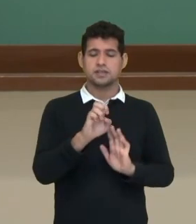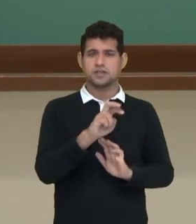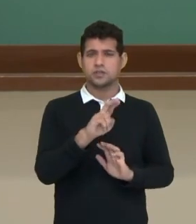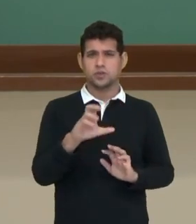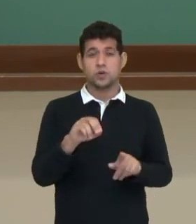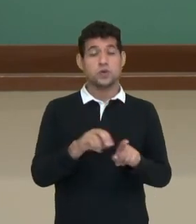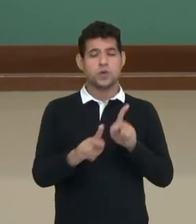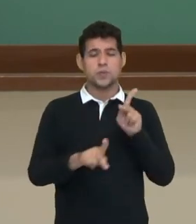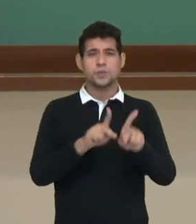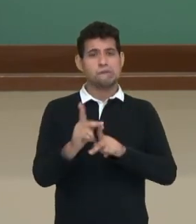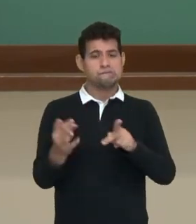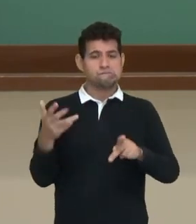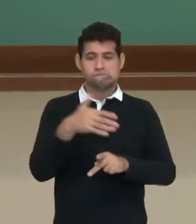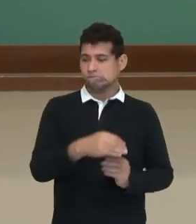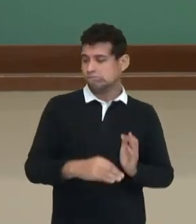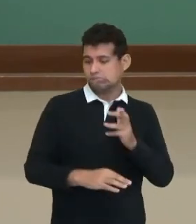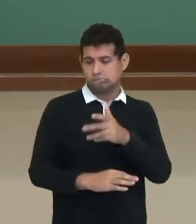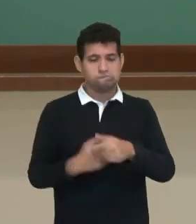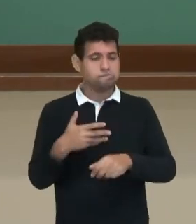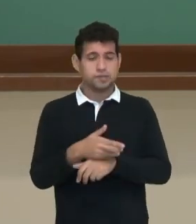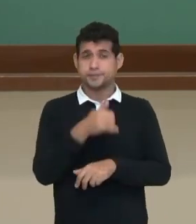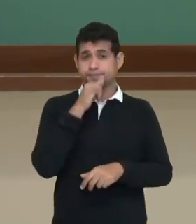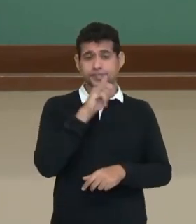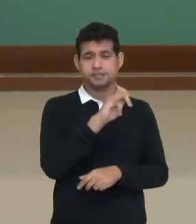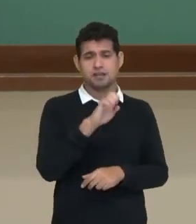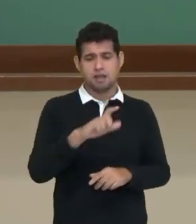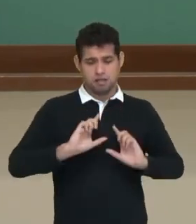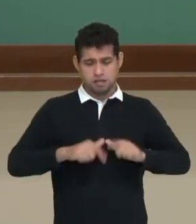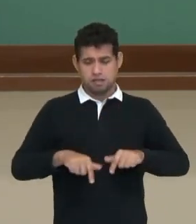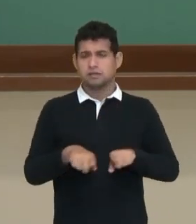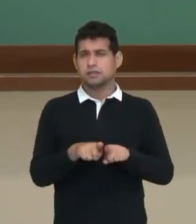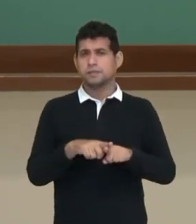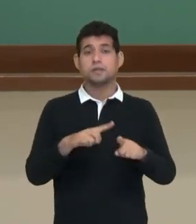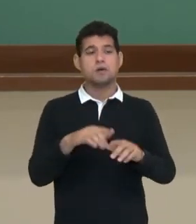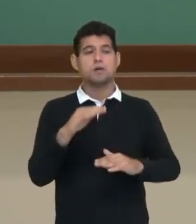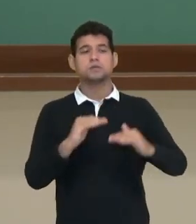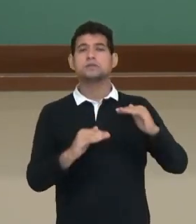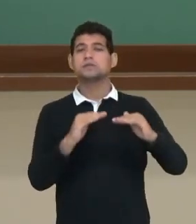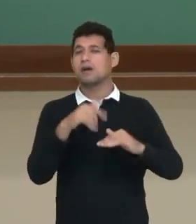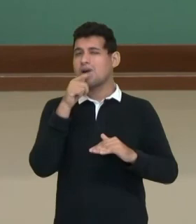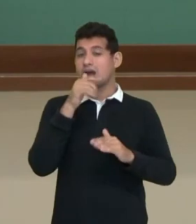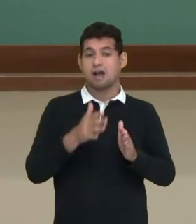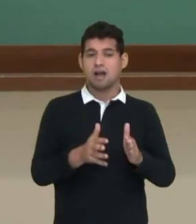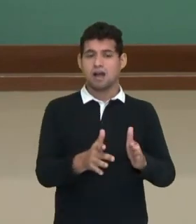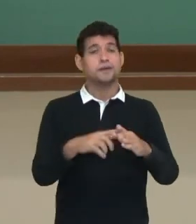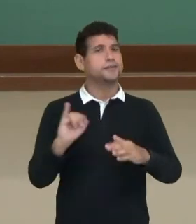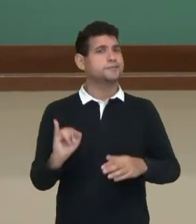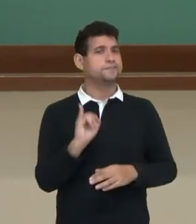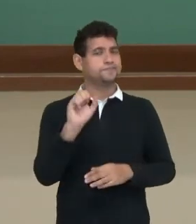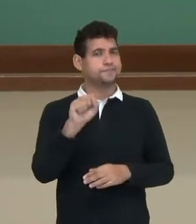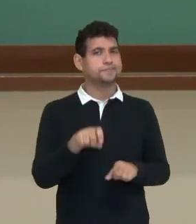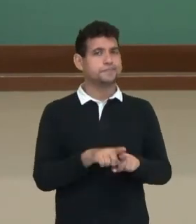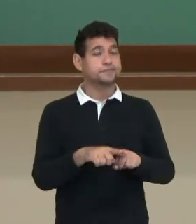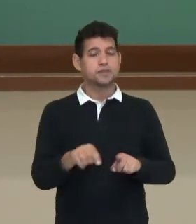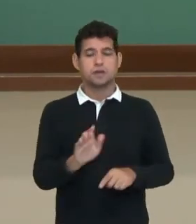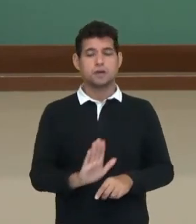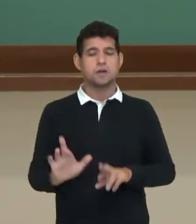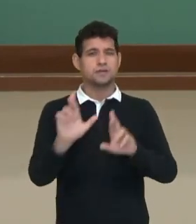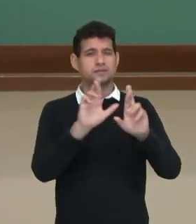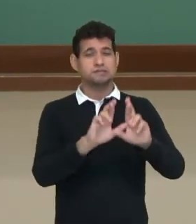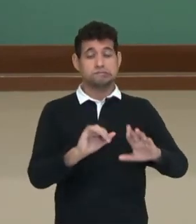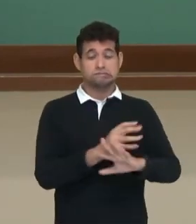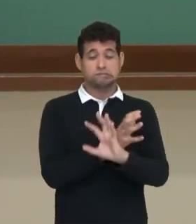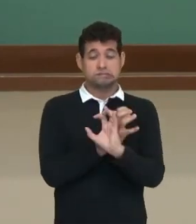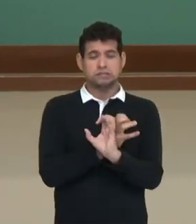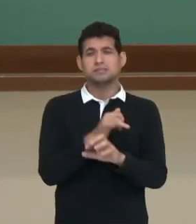povo estar invadindo o território do outro, no caso Israel ou Palestina, e pelo controle das águas, que são muito importantes numa região